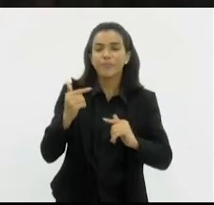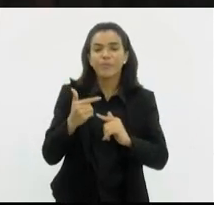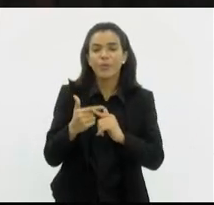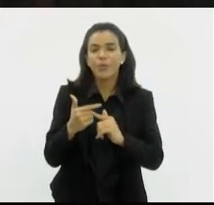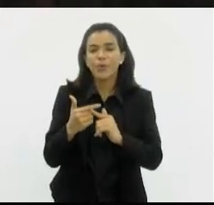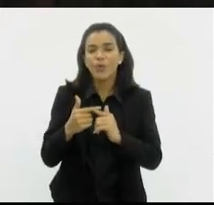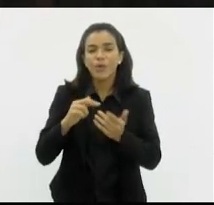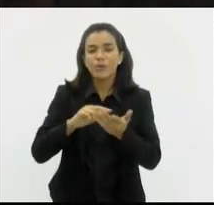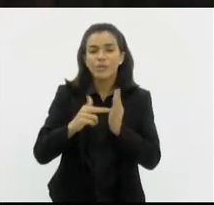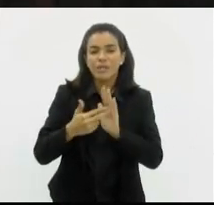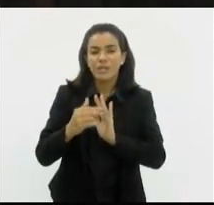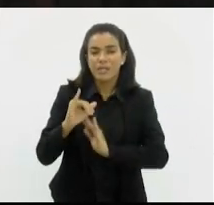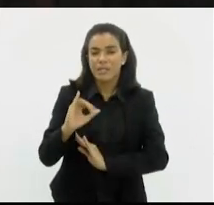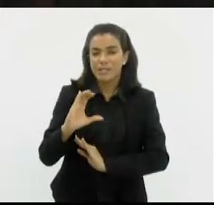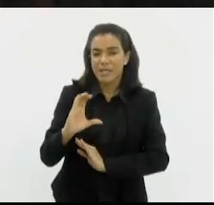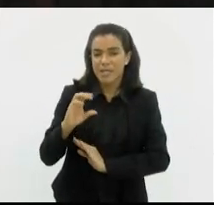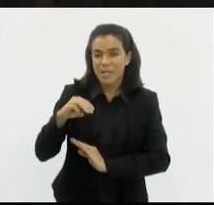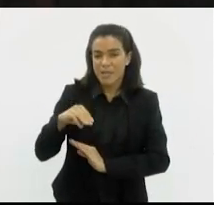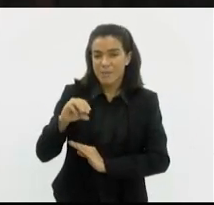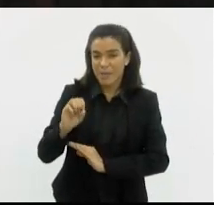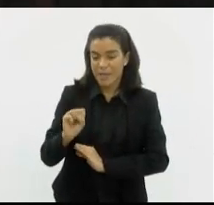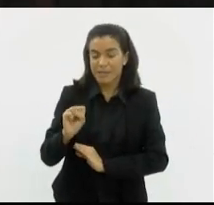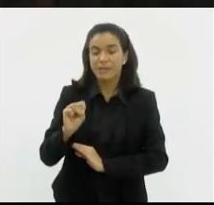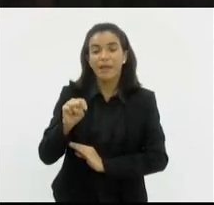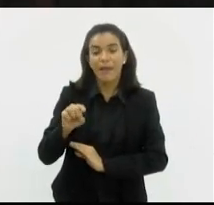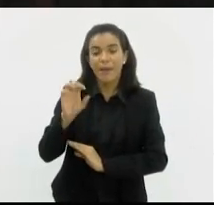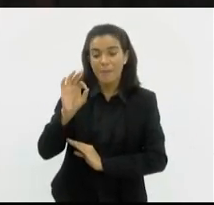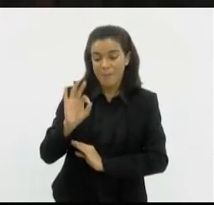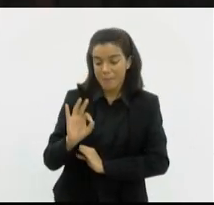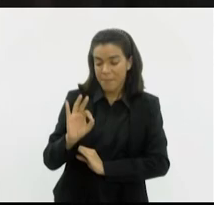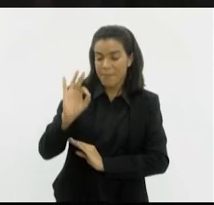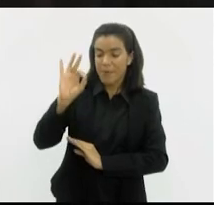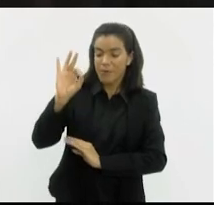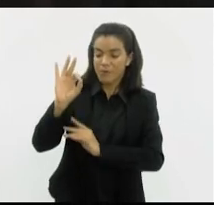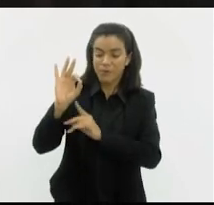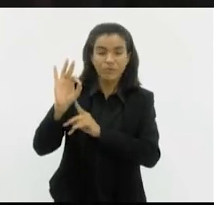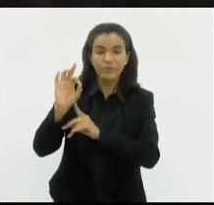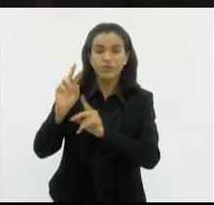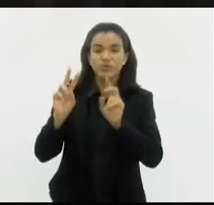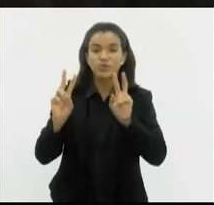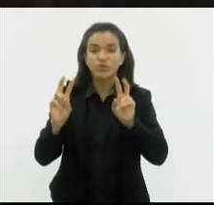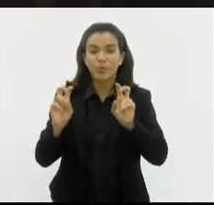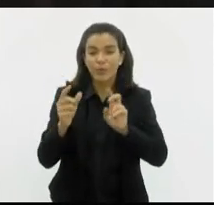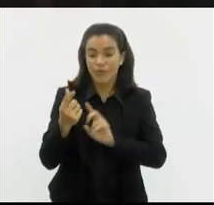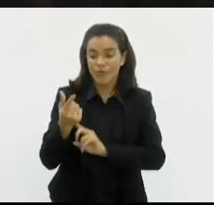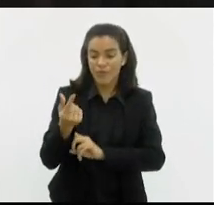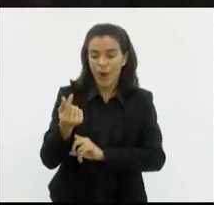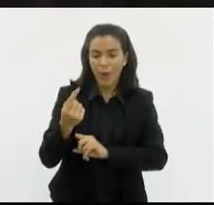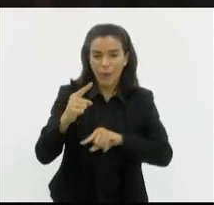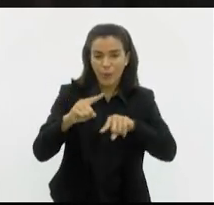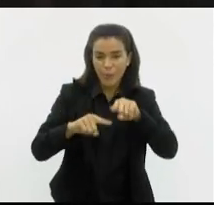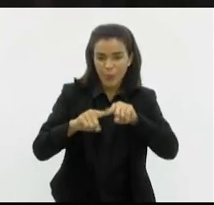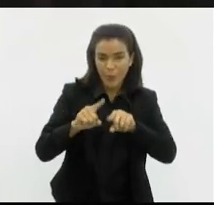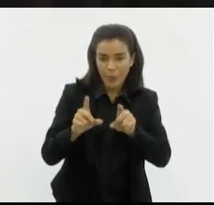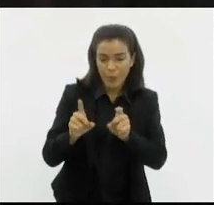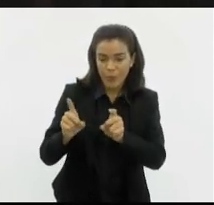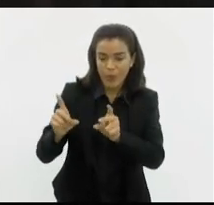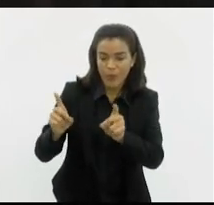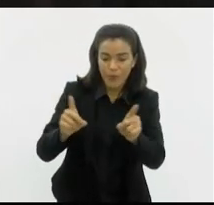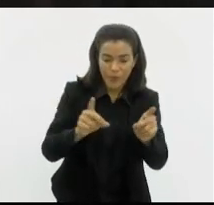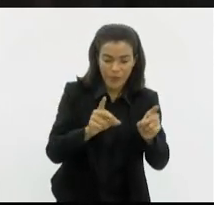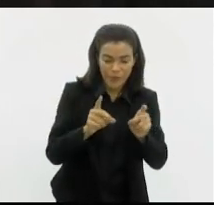é o ICMS? São alíquotas que incidem sobre o preço do produto.